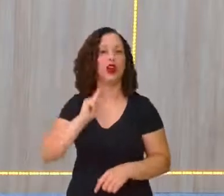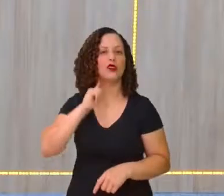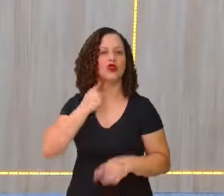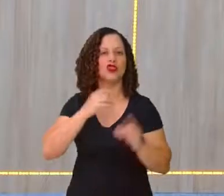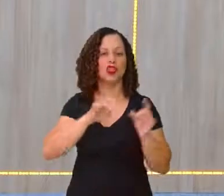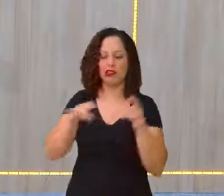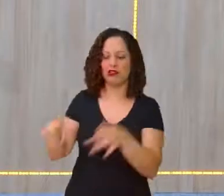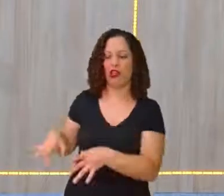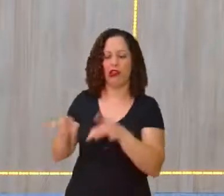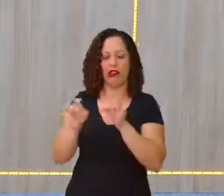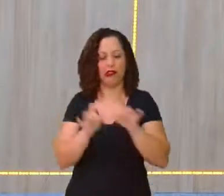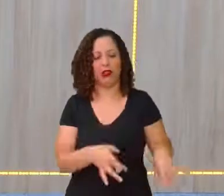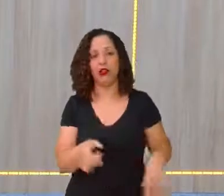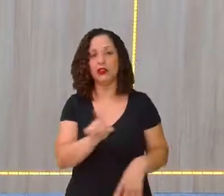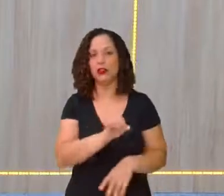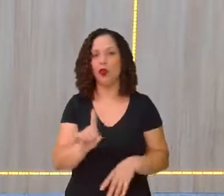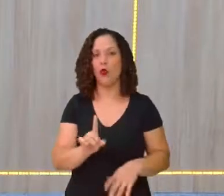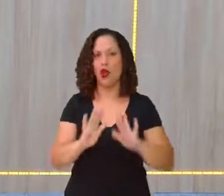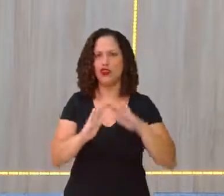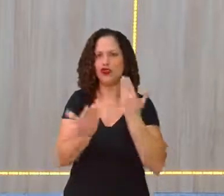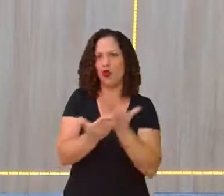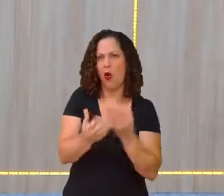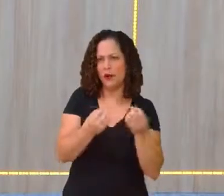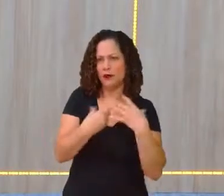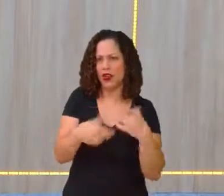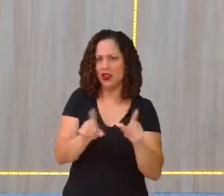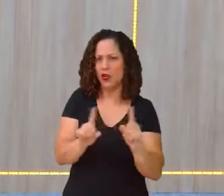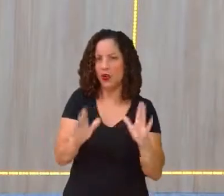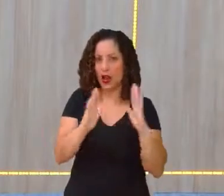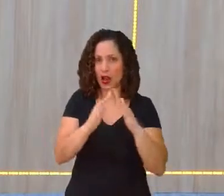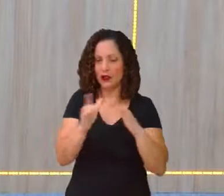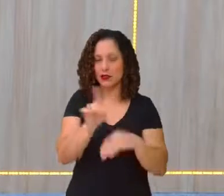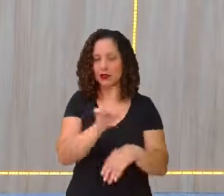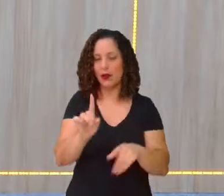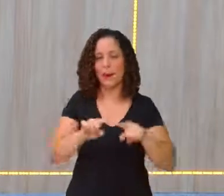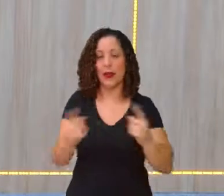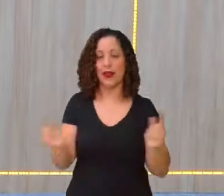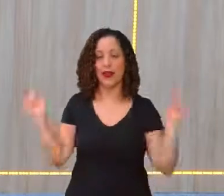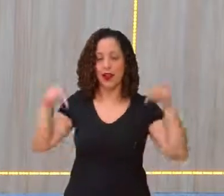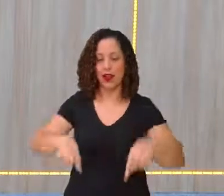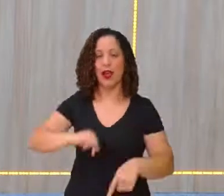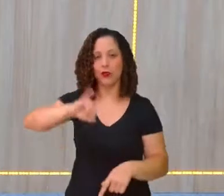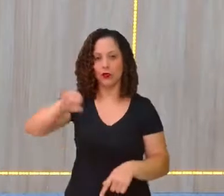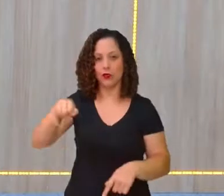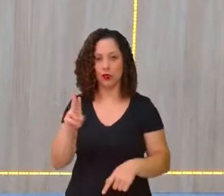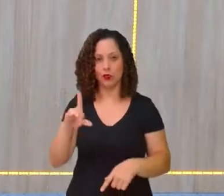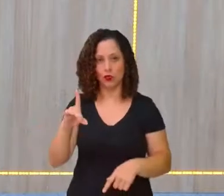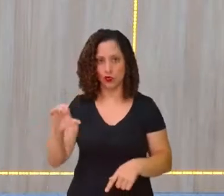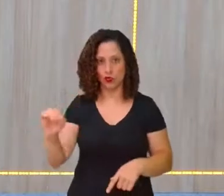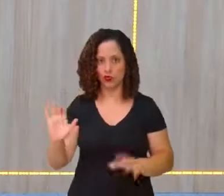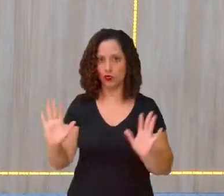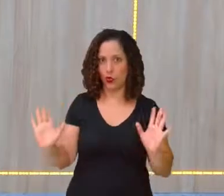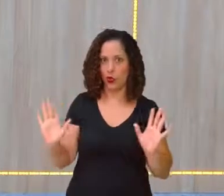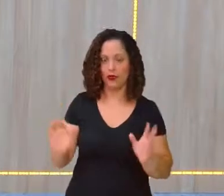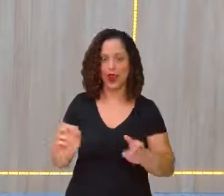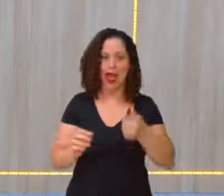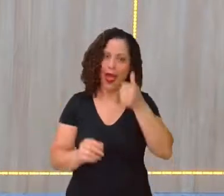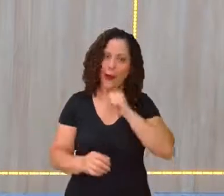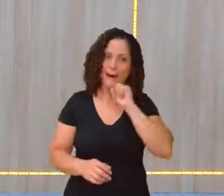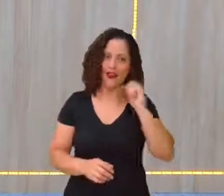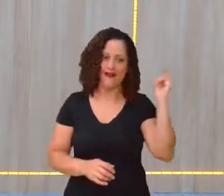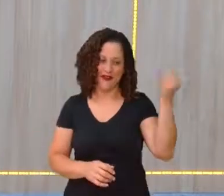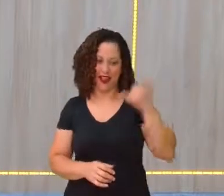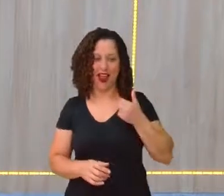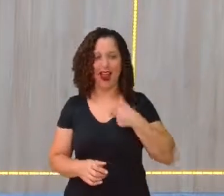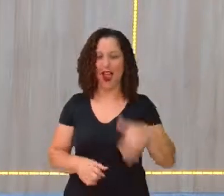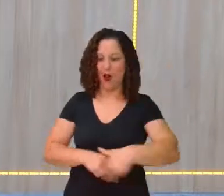que eu aprendi na escola, nem em casa, né? Eu aprendi através do judô. Não estou dizendo que minha mãe dizia para jogar lixo na rua, nem a escola não,